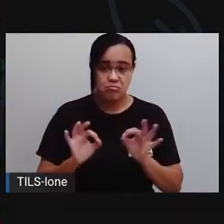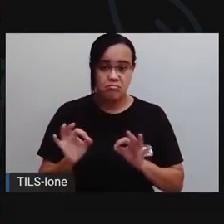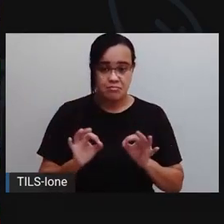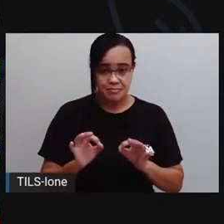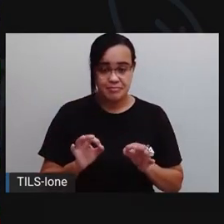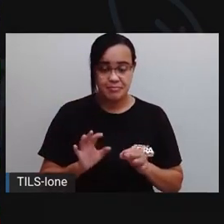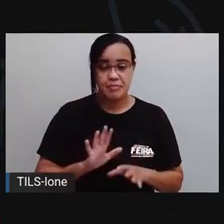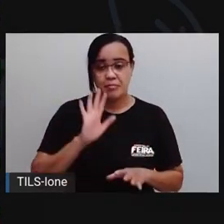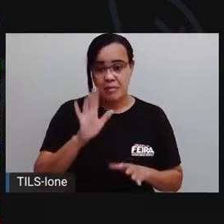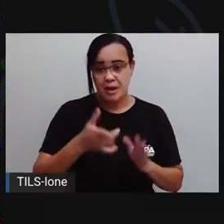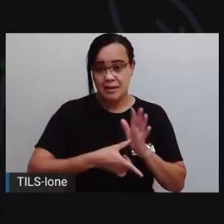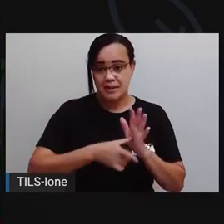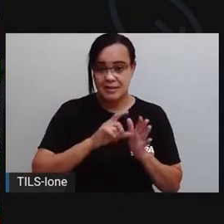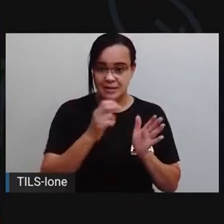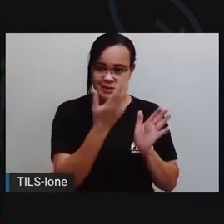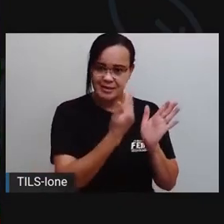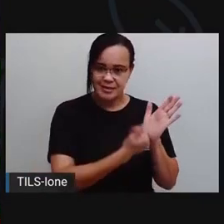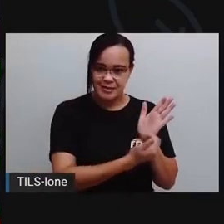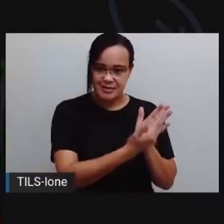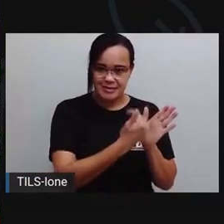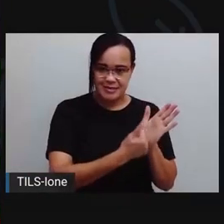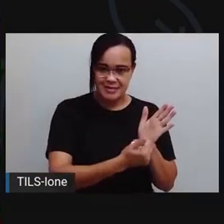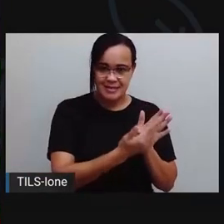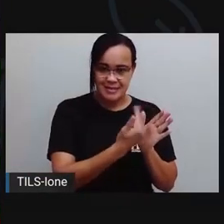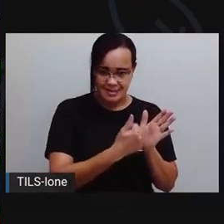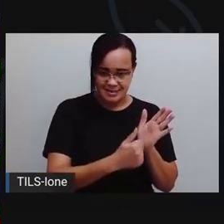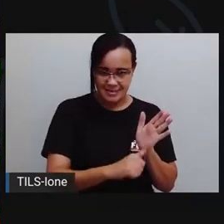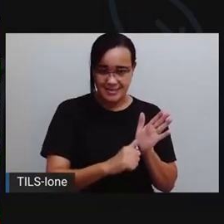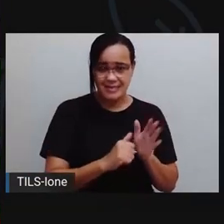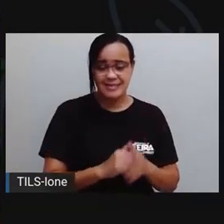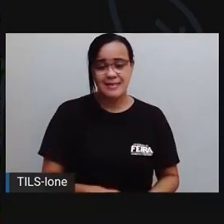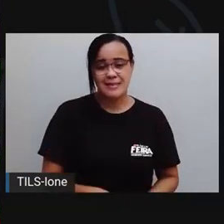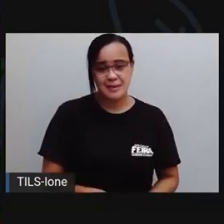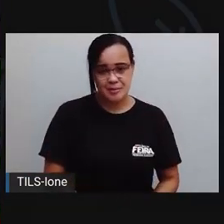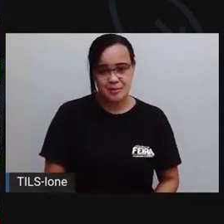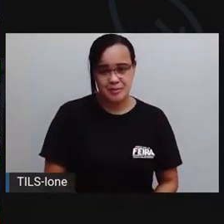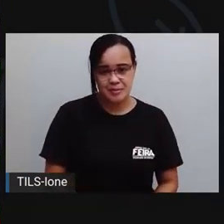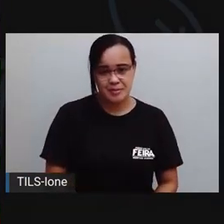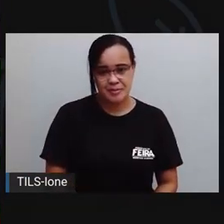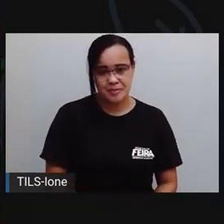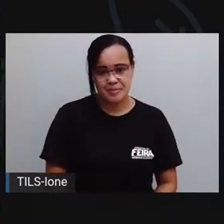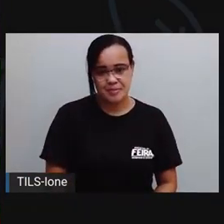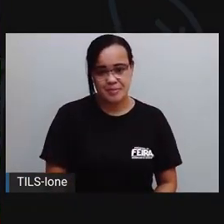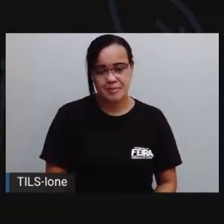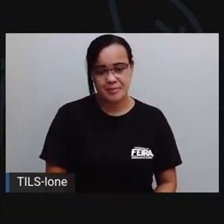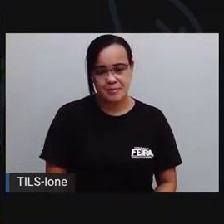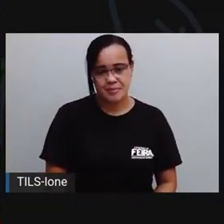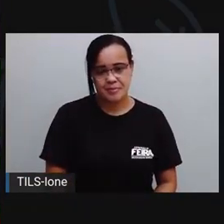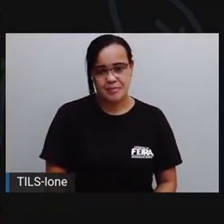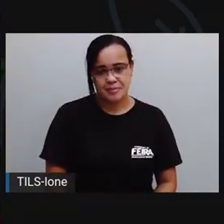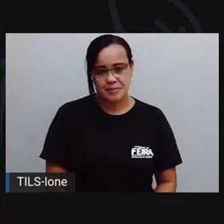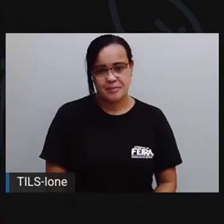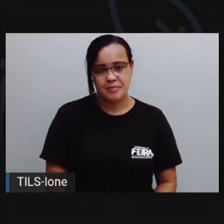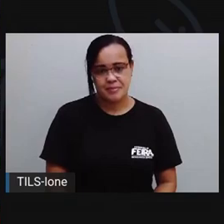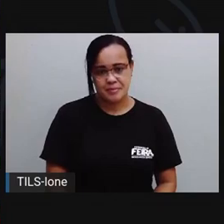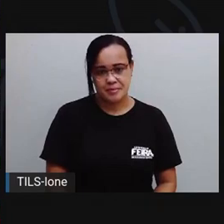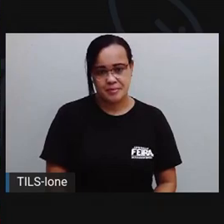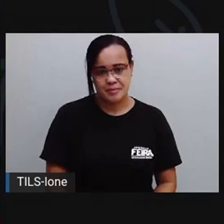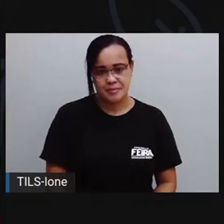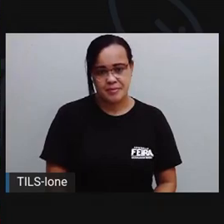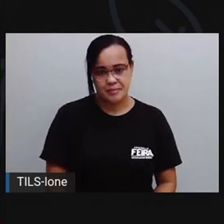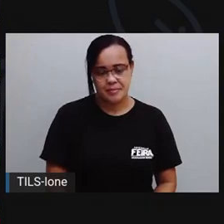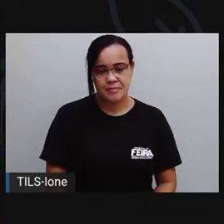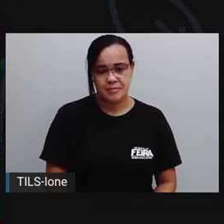desenhar a arte que eu tinha feito aqui, ó. Vou fazer metade da teia de aranha. Ó. A metade da teia de aranha. E vou fazer uma